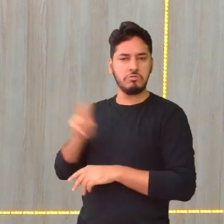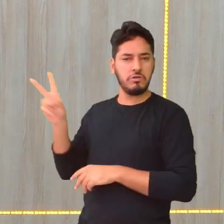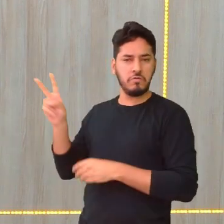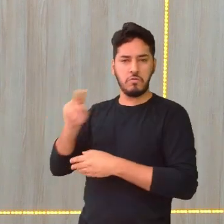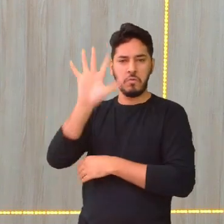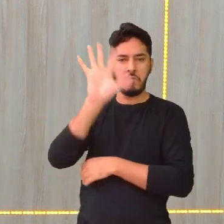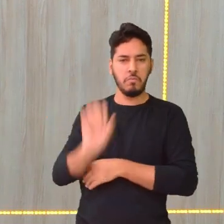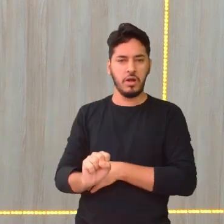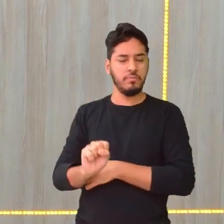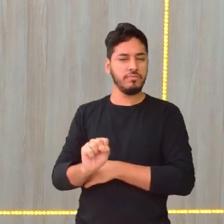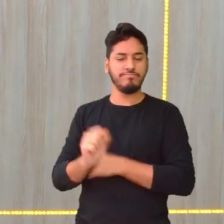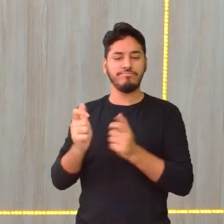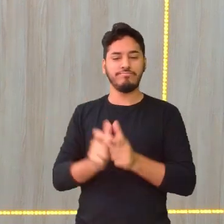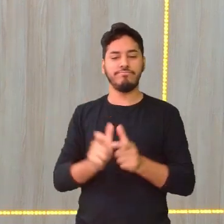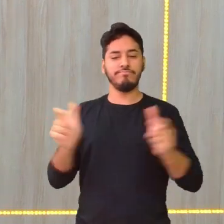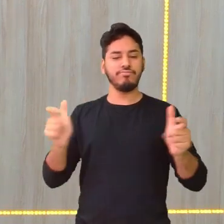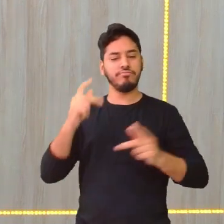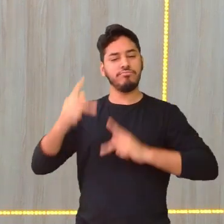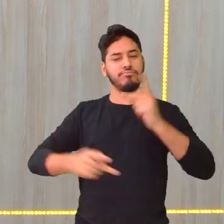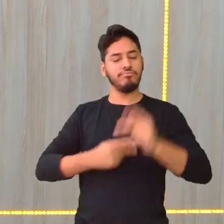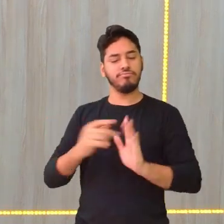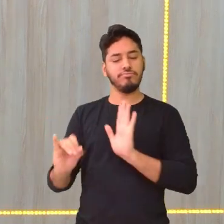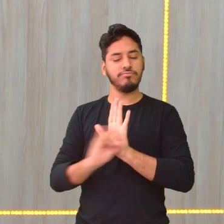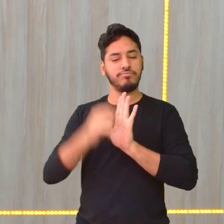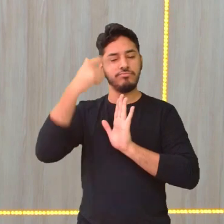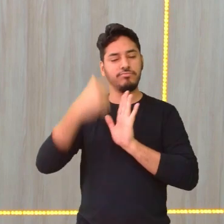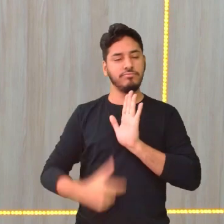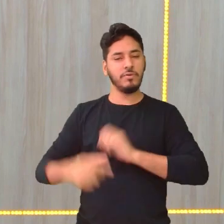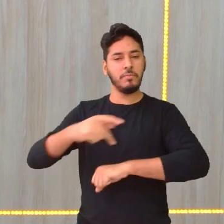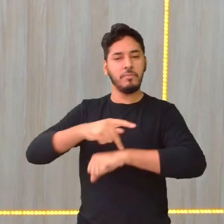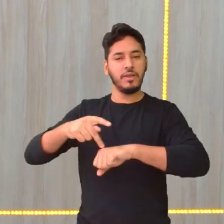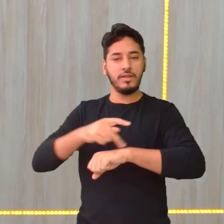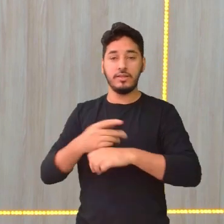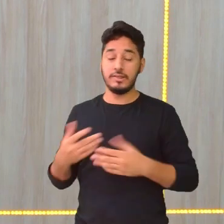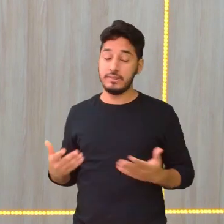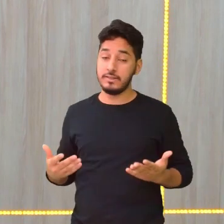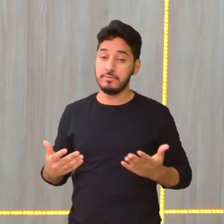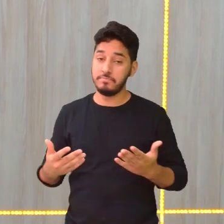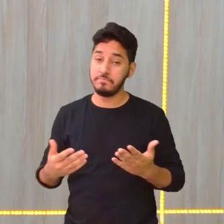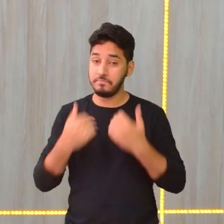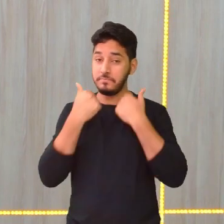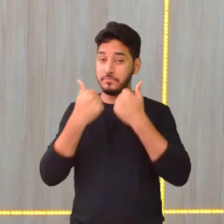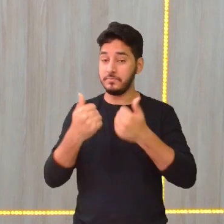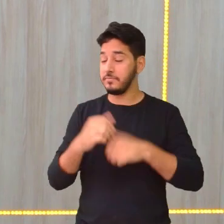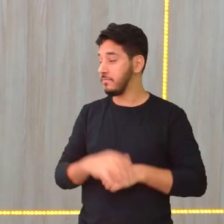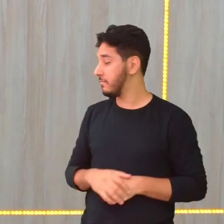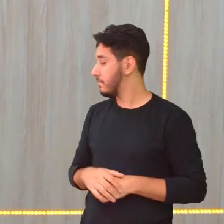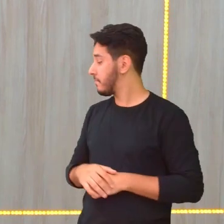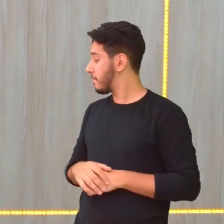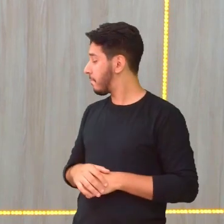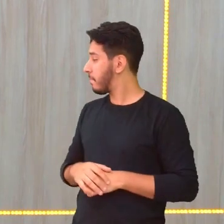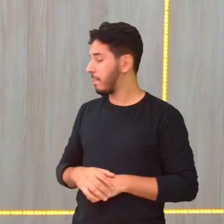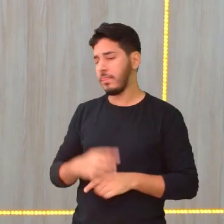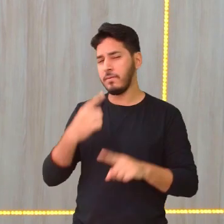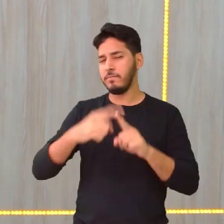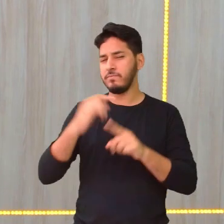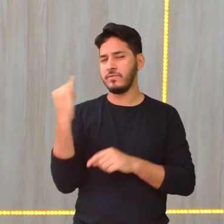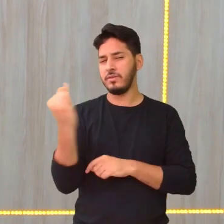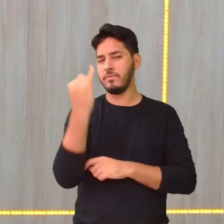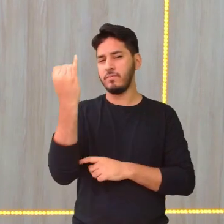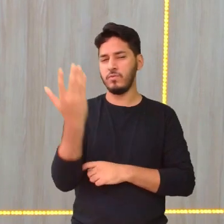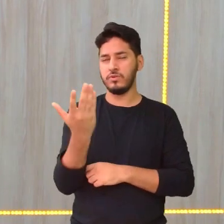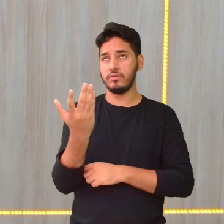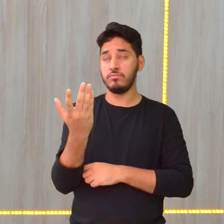mapa, em que a maior parte da população se identifique, se declare preta, beleza? Por que isso é importante, minha gente?